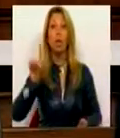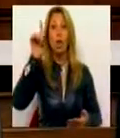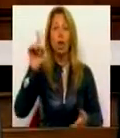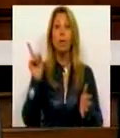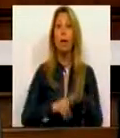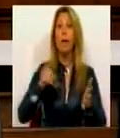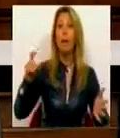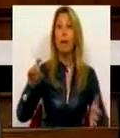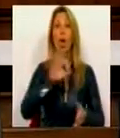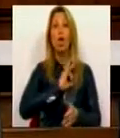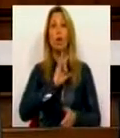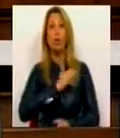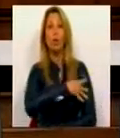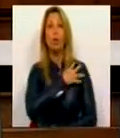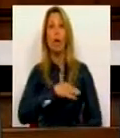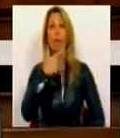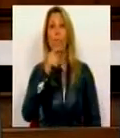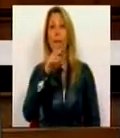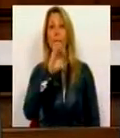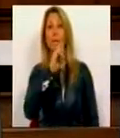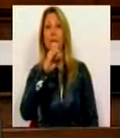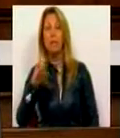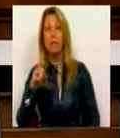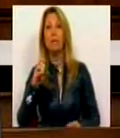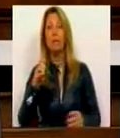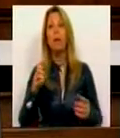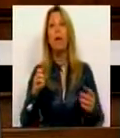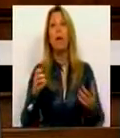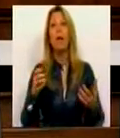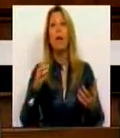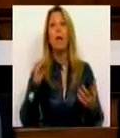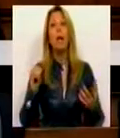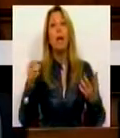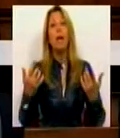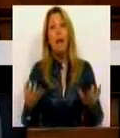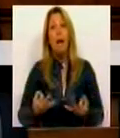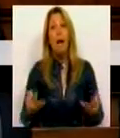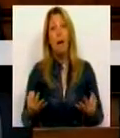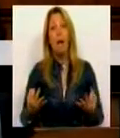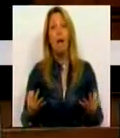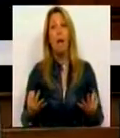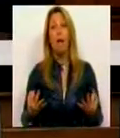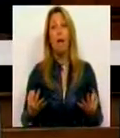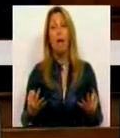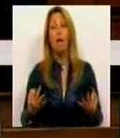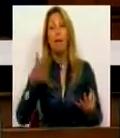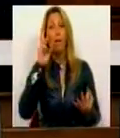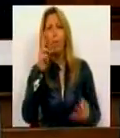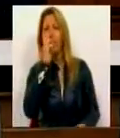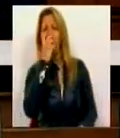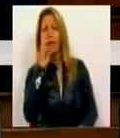norte-americano, o Sr. General Mattis, e portanto havia evidentemente alguma curiosidade em ver como é que o